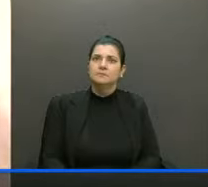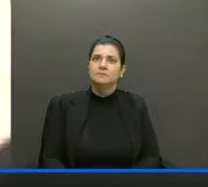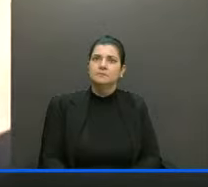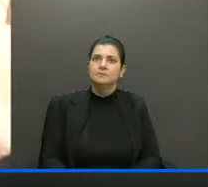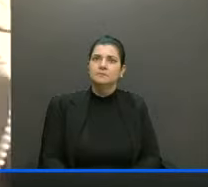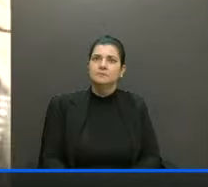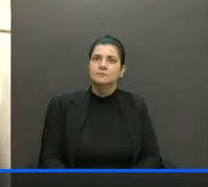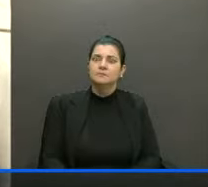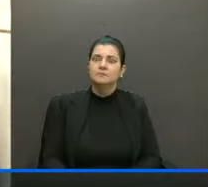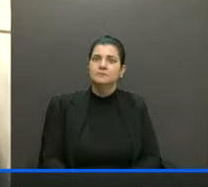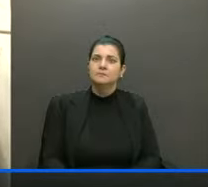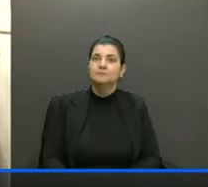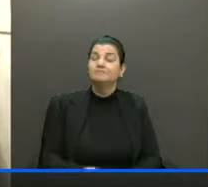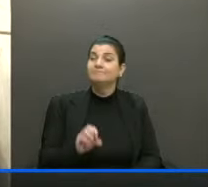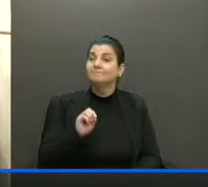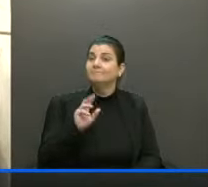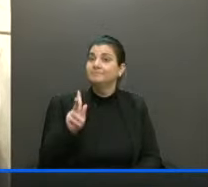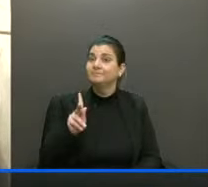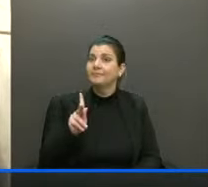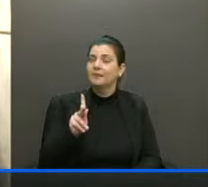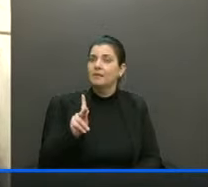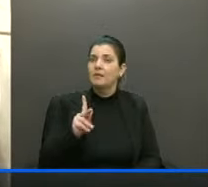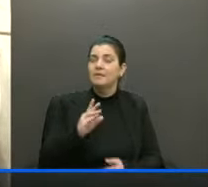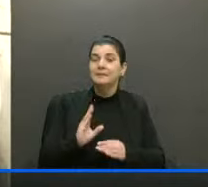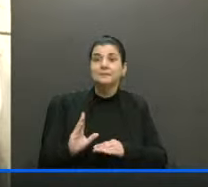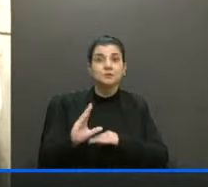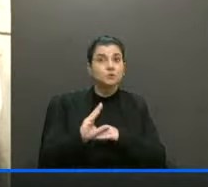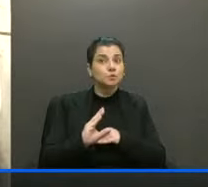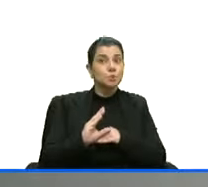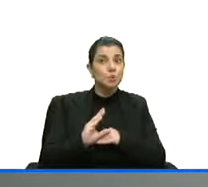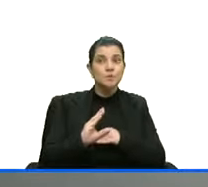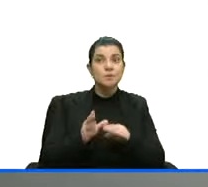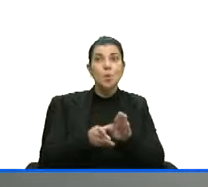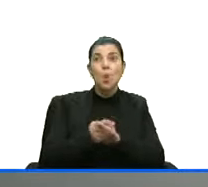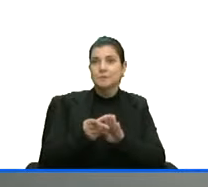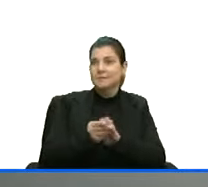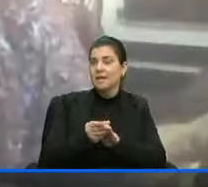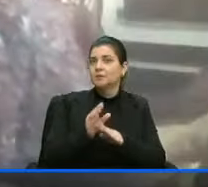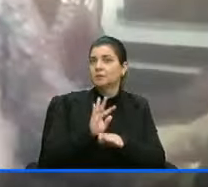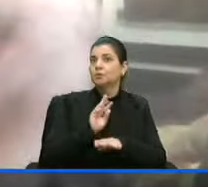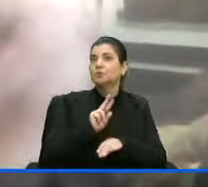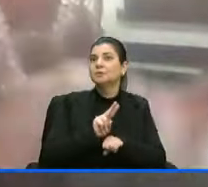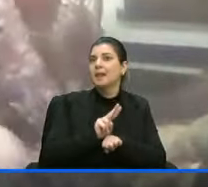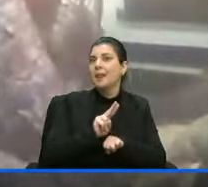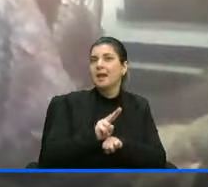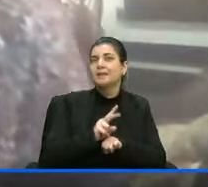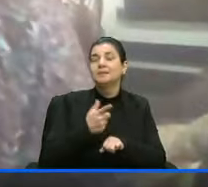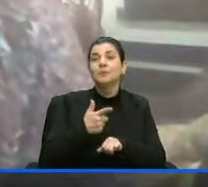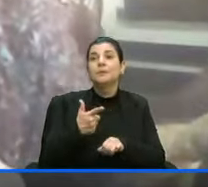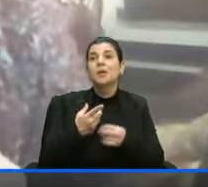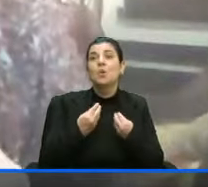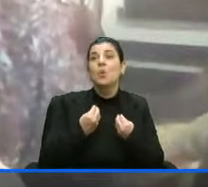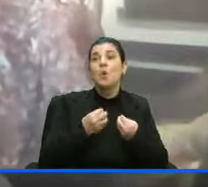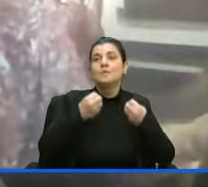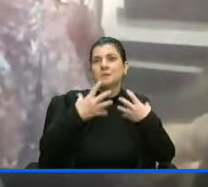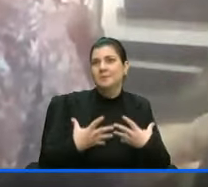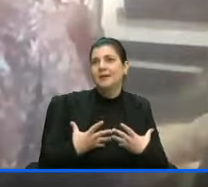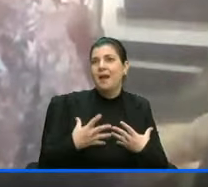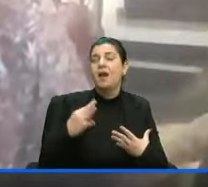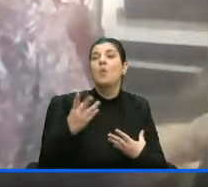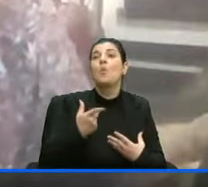Bem, Nossa. Denise, os conselhos tutelares não têm como nos passar para a comissão um cômputo geral de quantas crianças